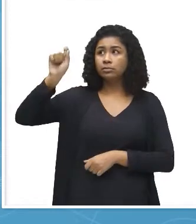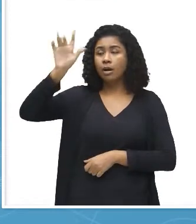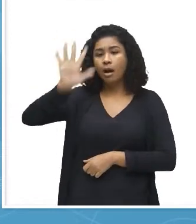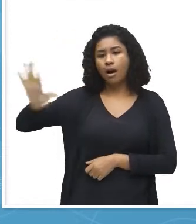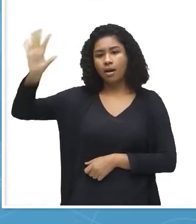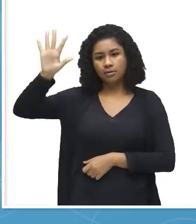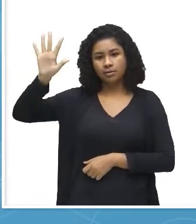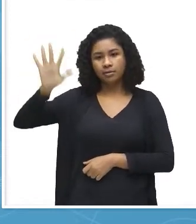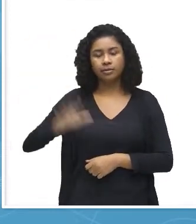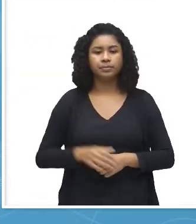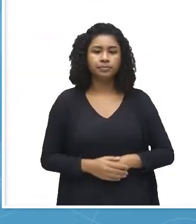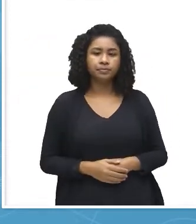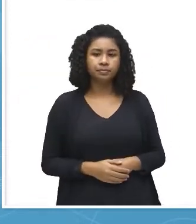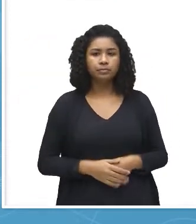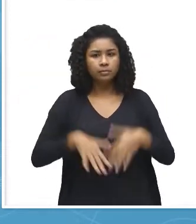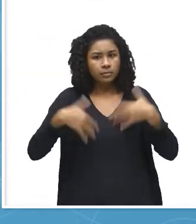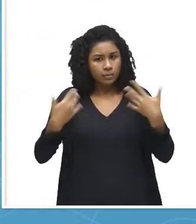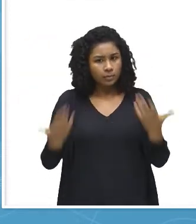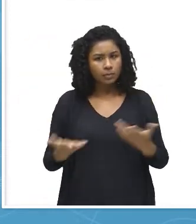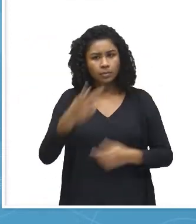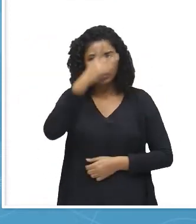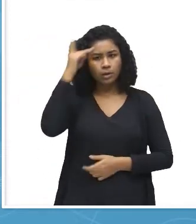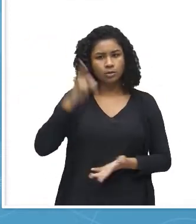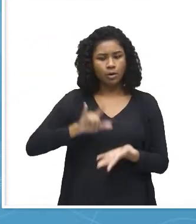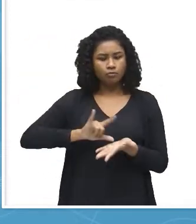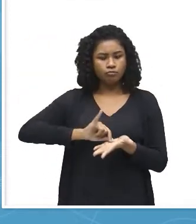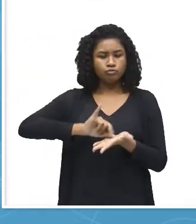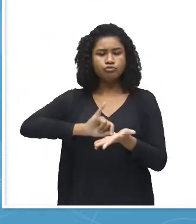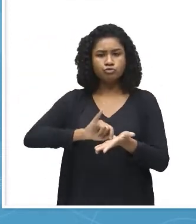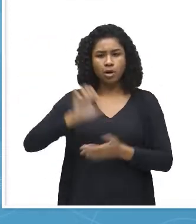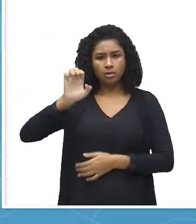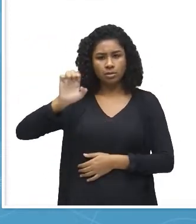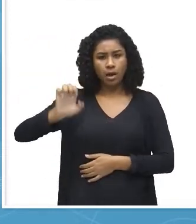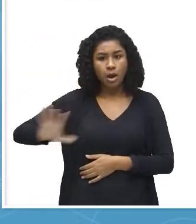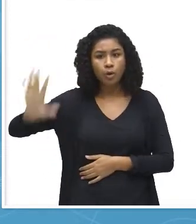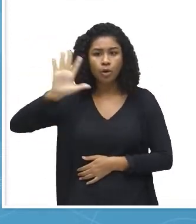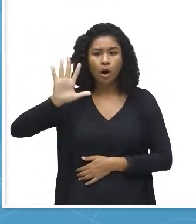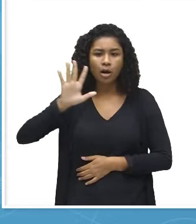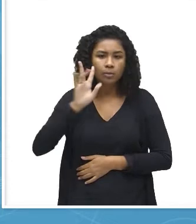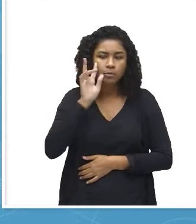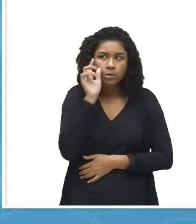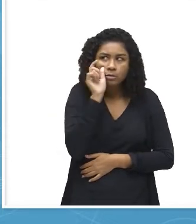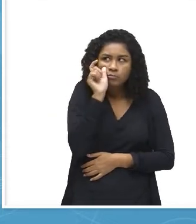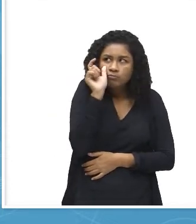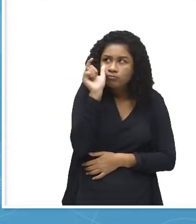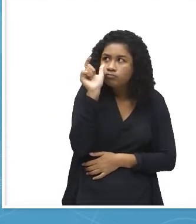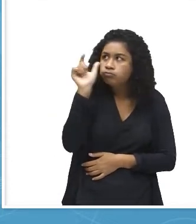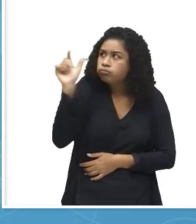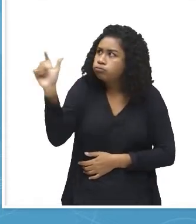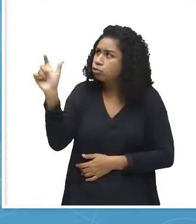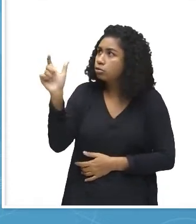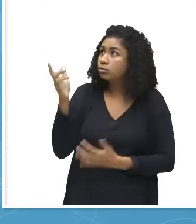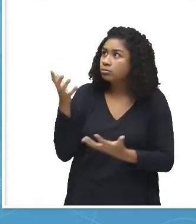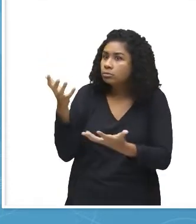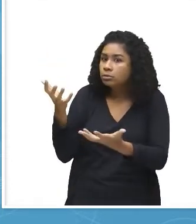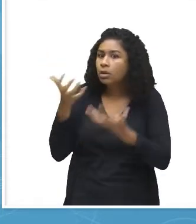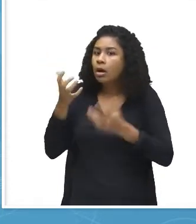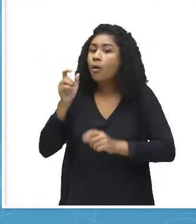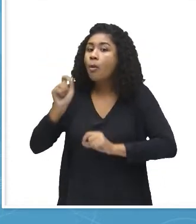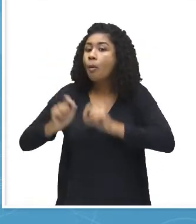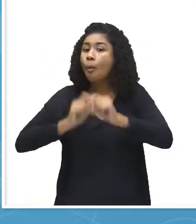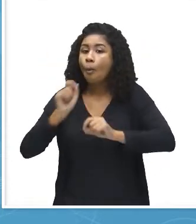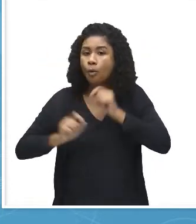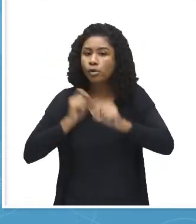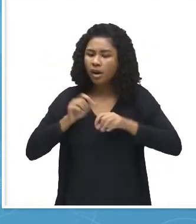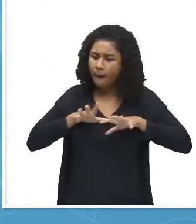europeus começaram a crescer o seu olho em cima do continente africano, para de alguma forma